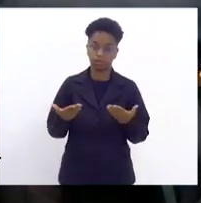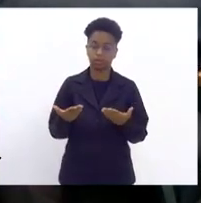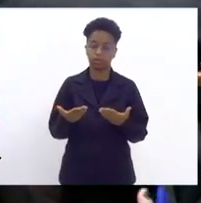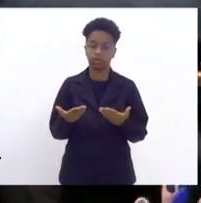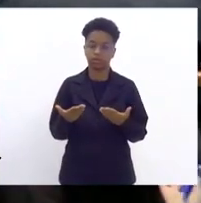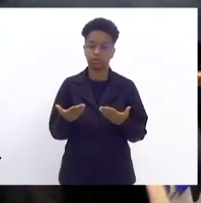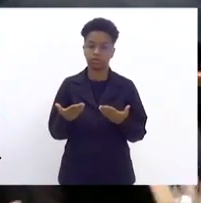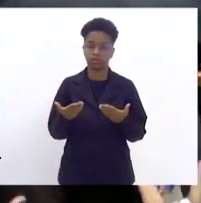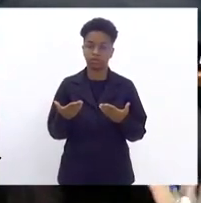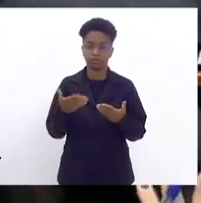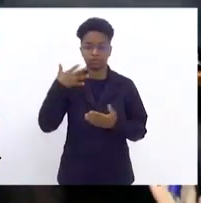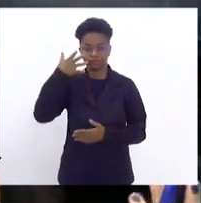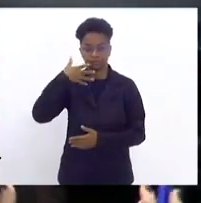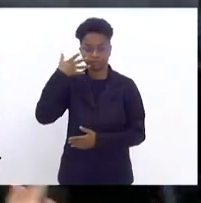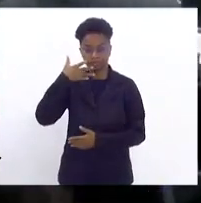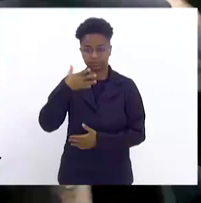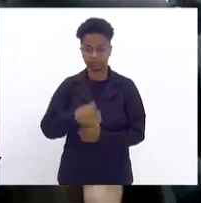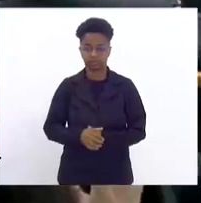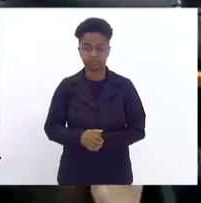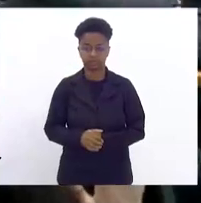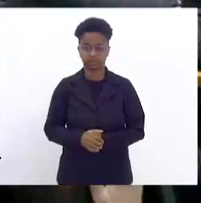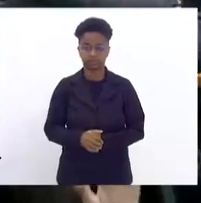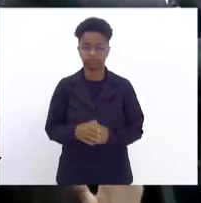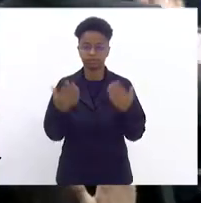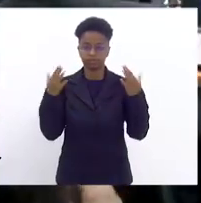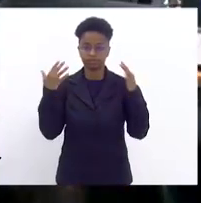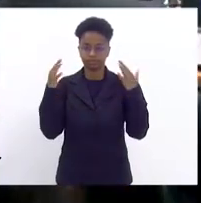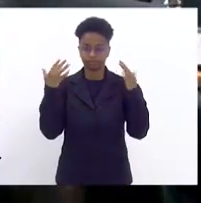a honra da palavra por favor